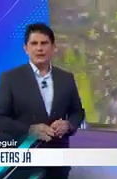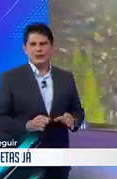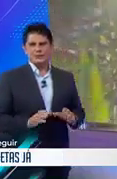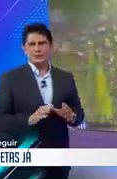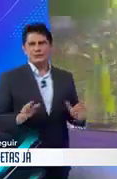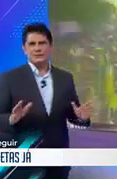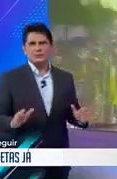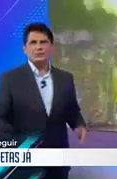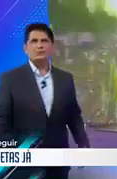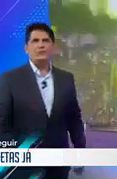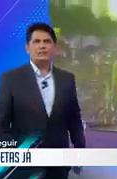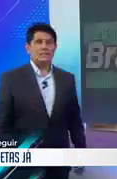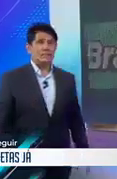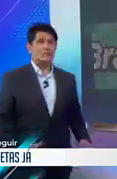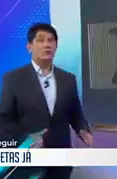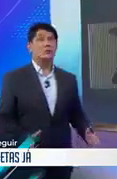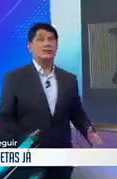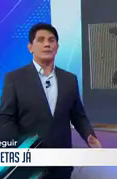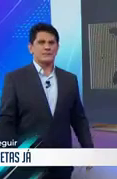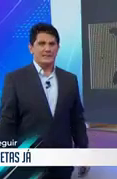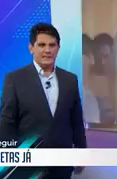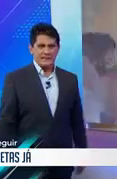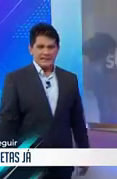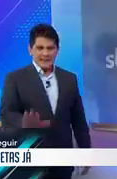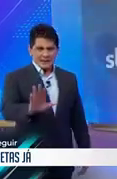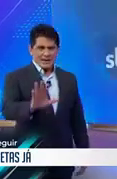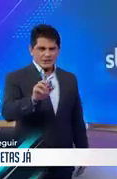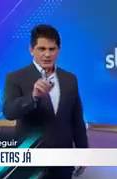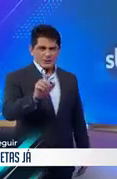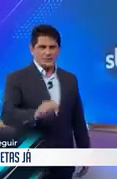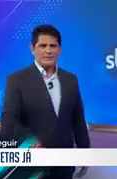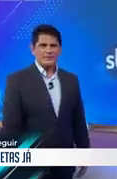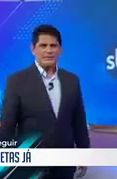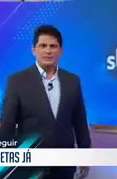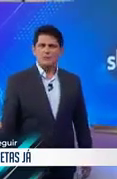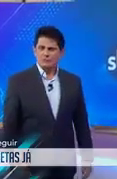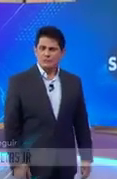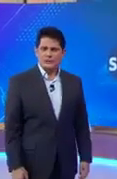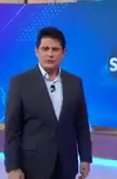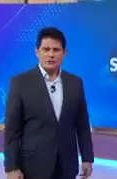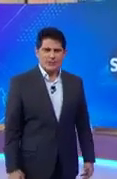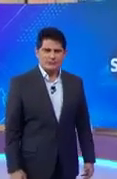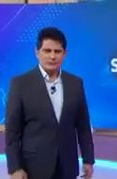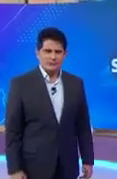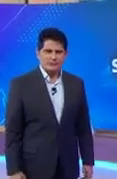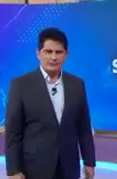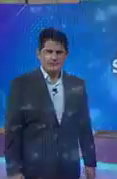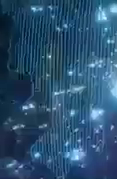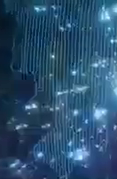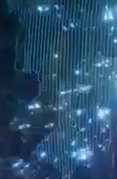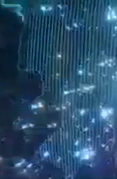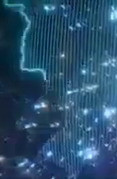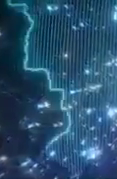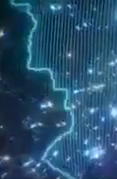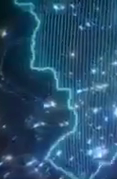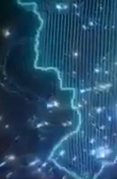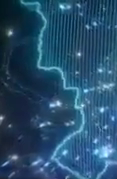anos de uma das maiores manifestações políticas da história brasileira aguarde o SBT Brasil volta